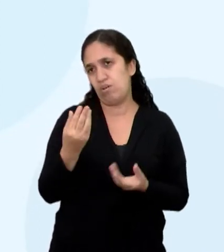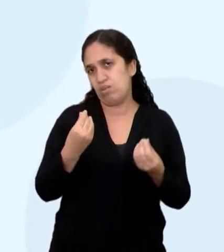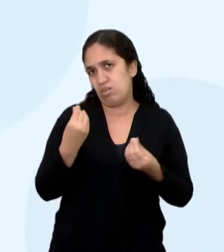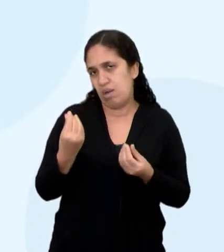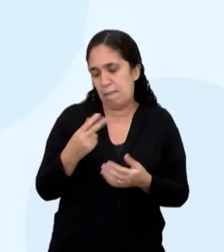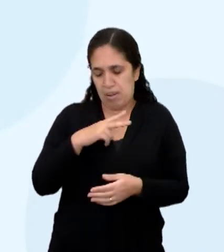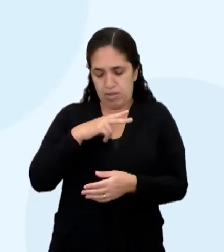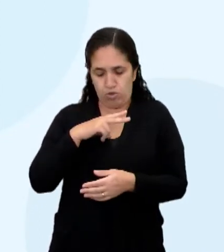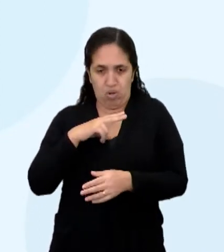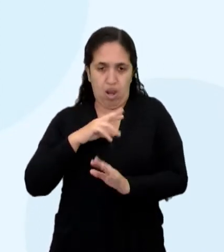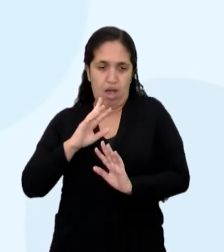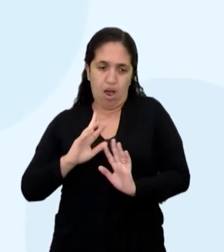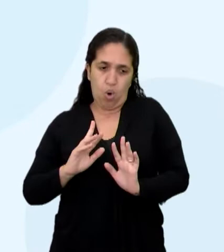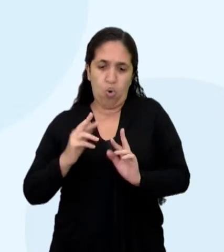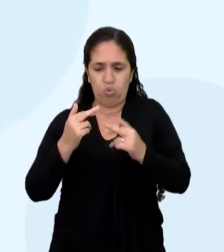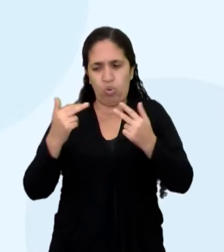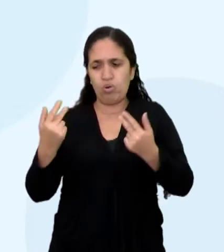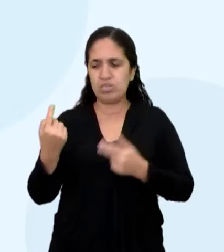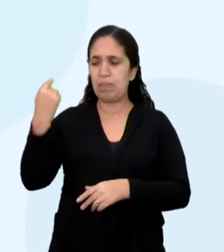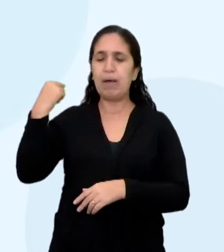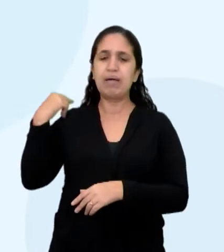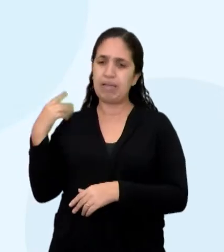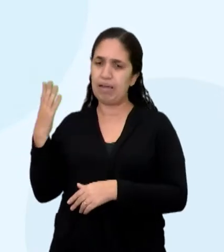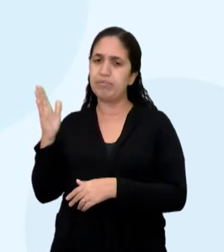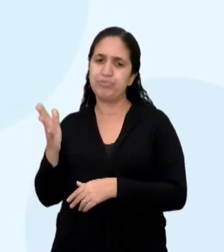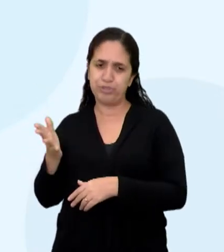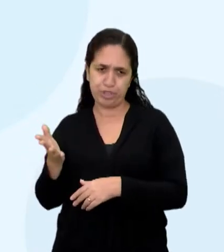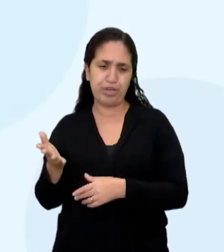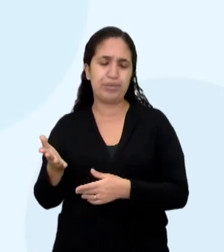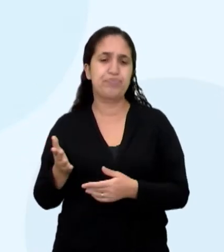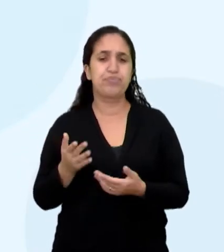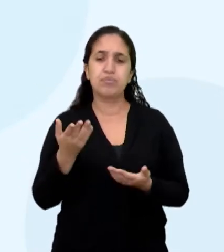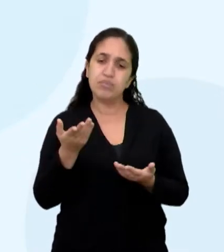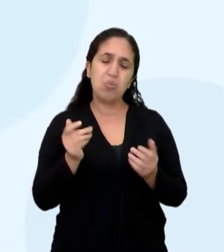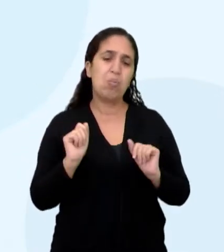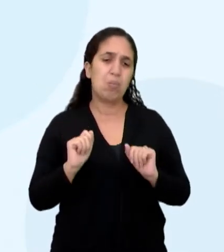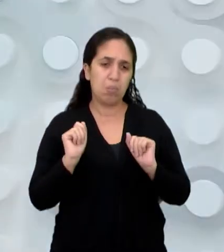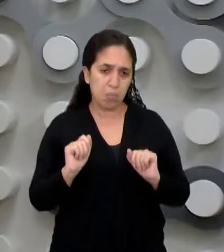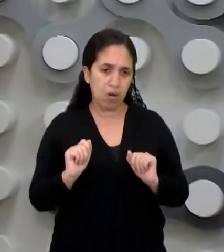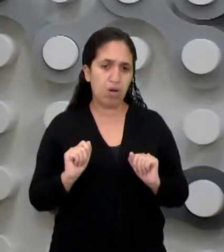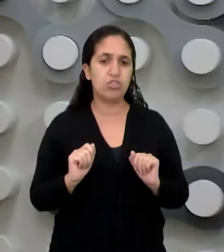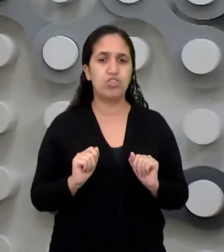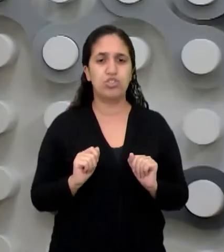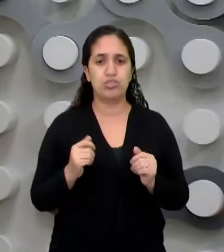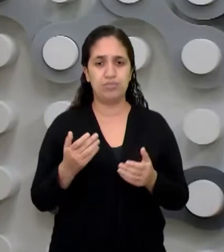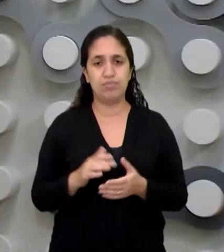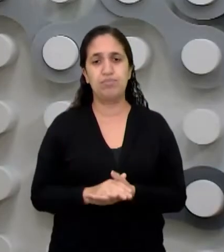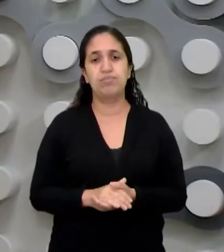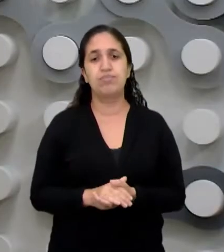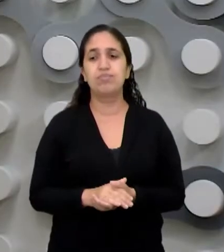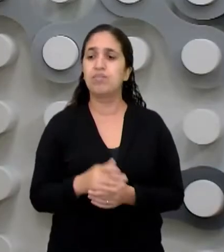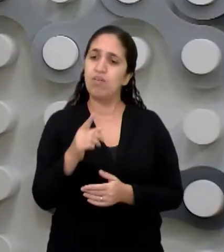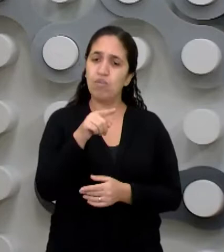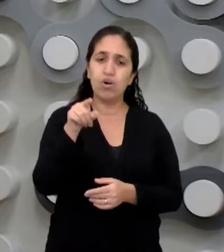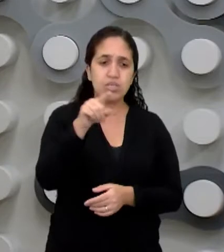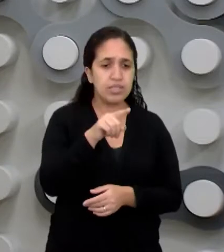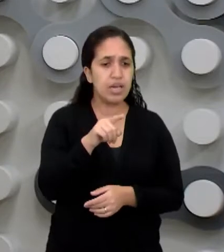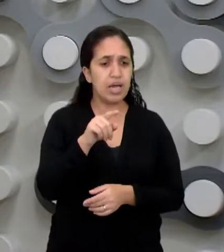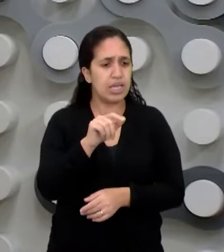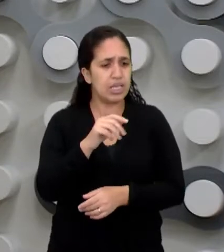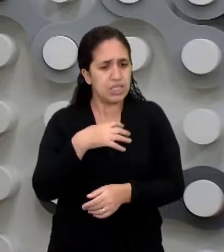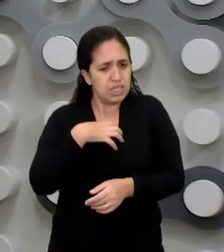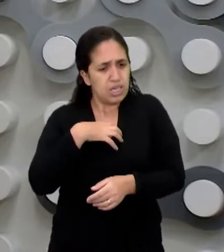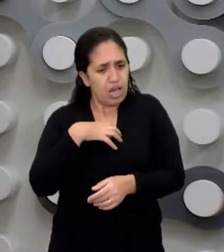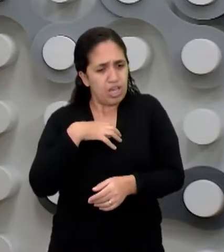pessoal ou pode ser de coisas que vocês já viram, tá? E vocês podem fomentar aqui um debate, porque a gente tá fazendo o papel do estudante. Você se sente representado